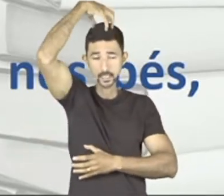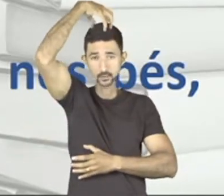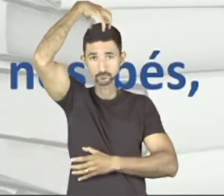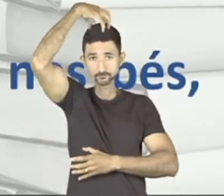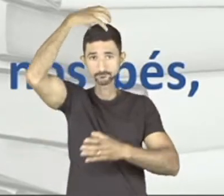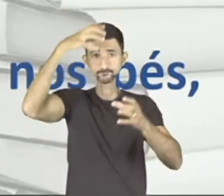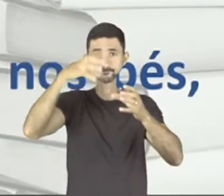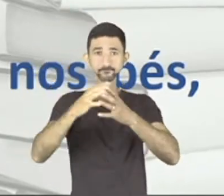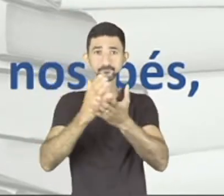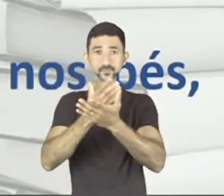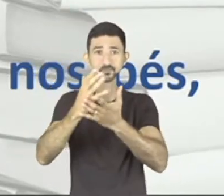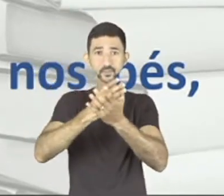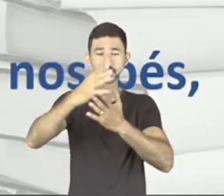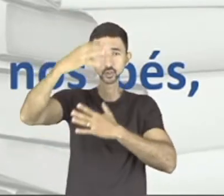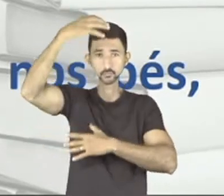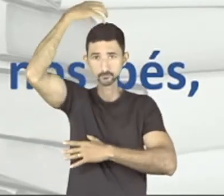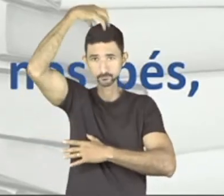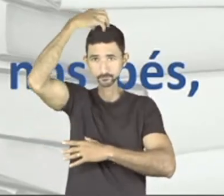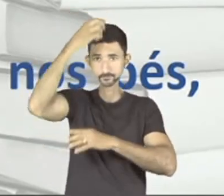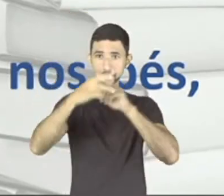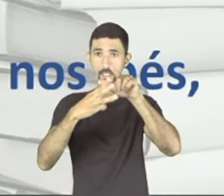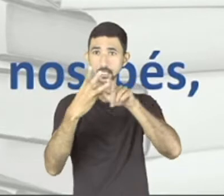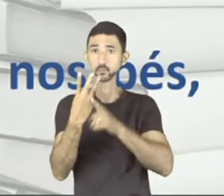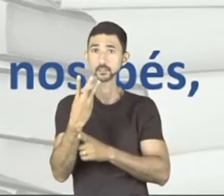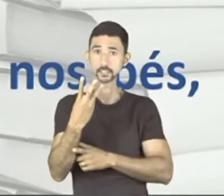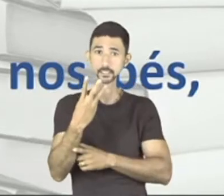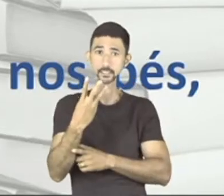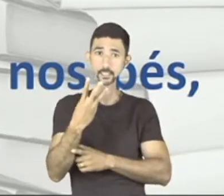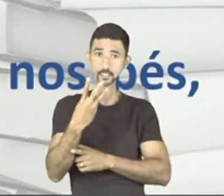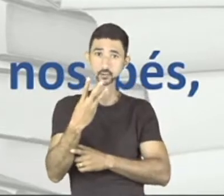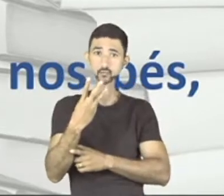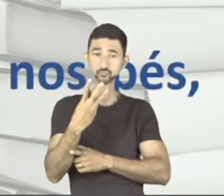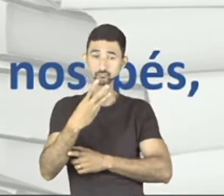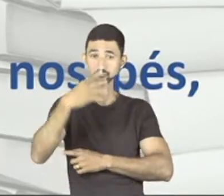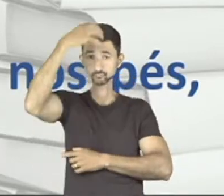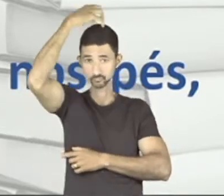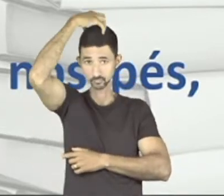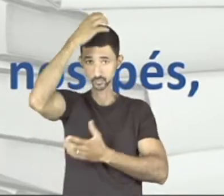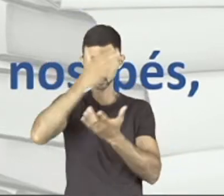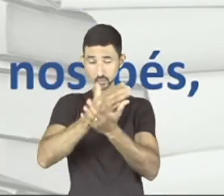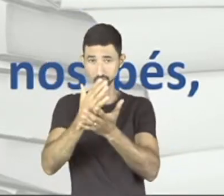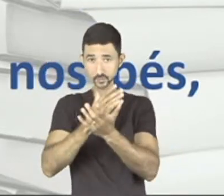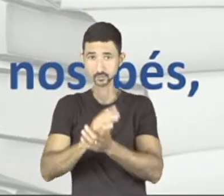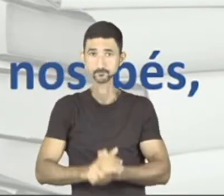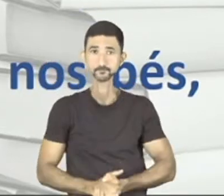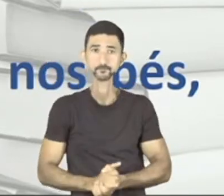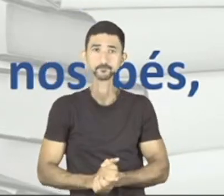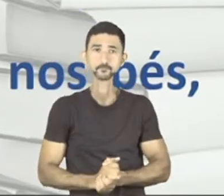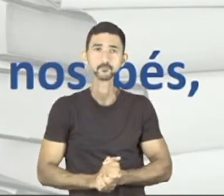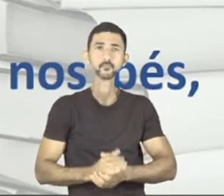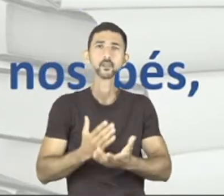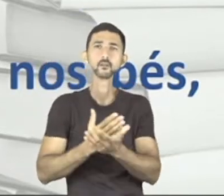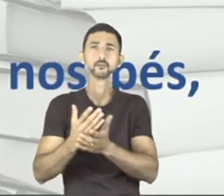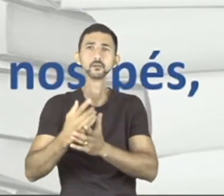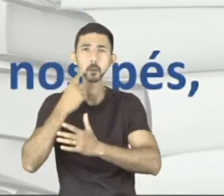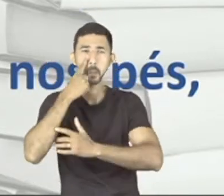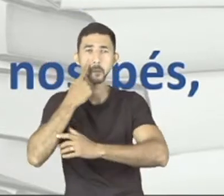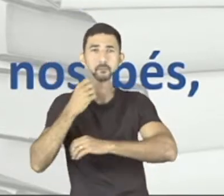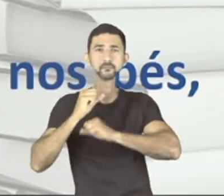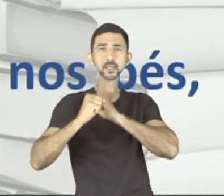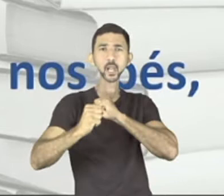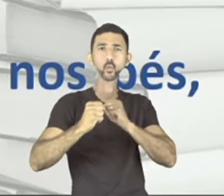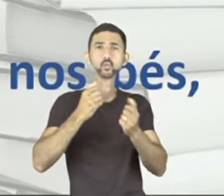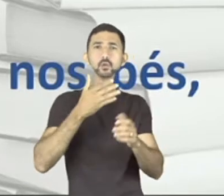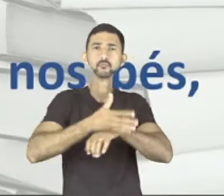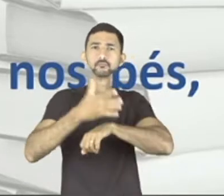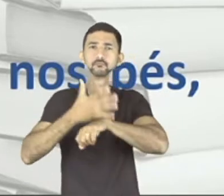divididas em reinos. Eram 3 reinos que dividiam essas Coreias. E nesses 3 reinos, o Taekwondo ele vai ser